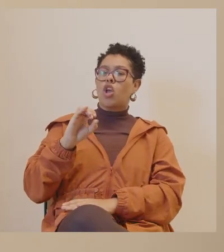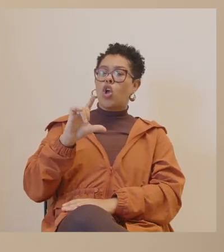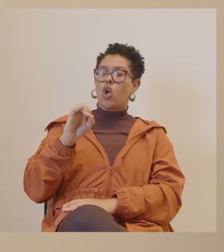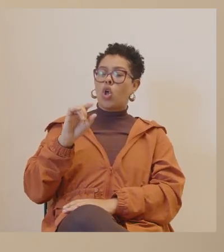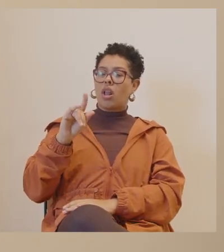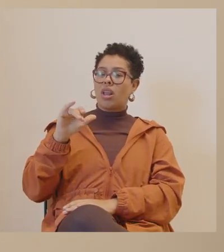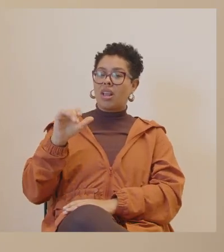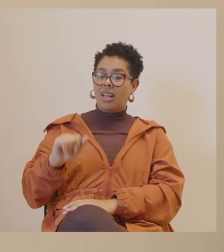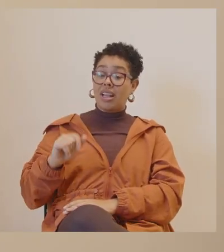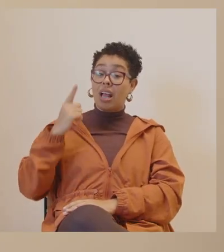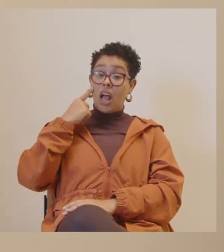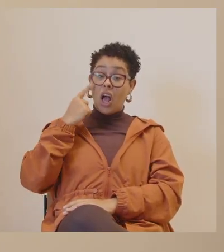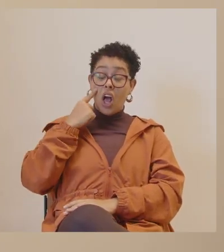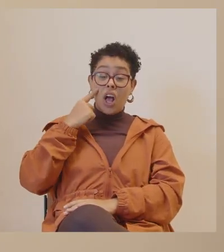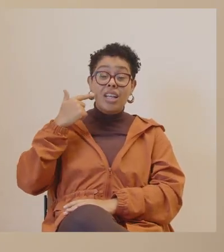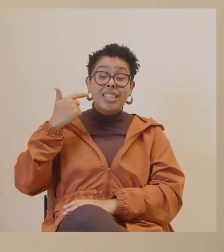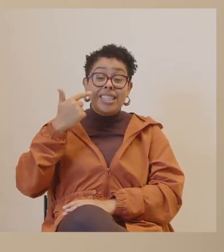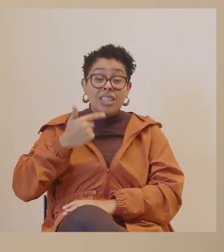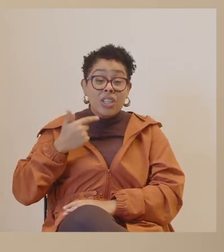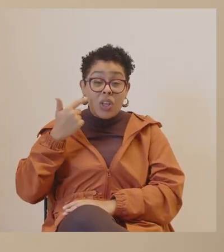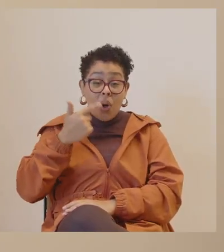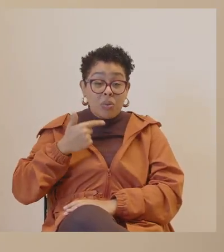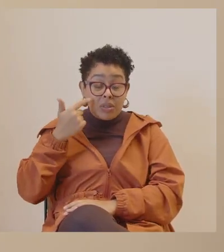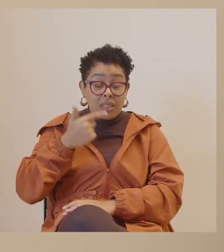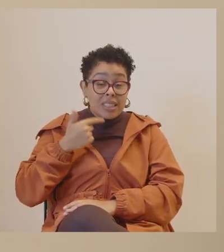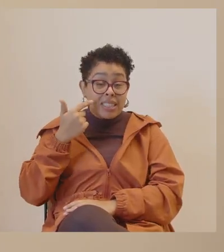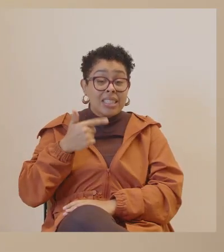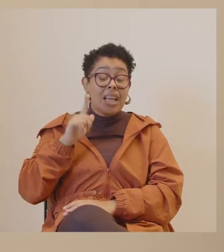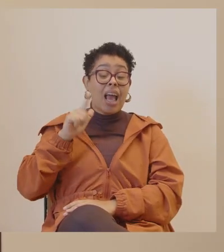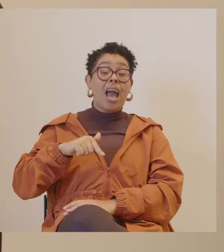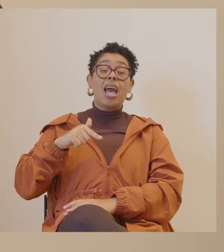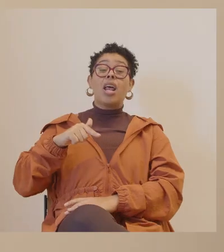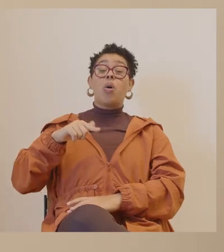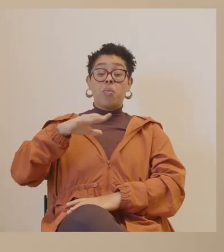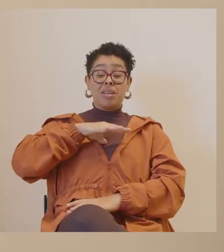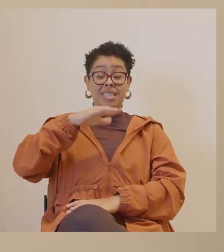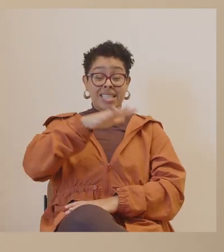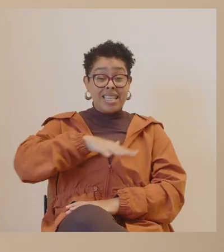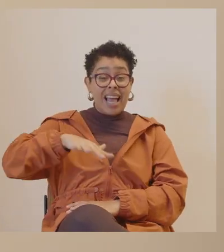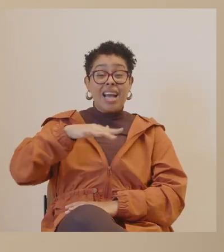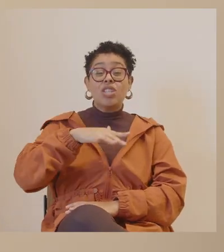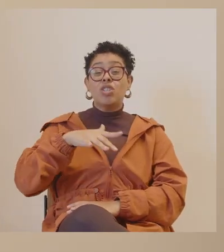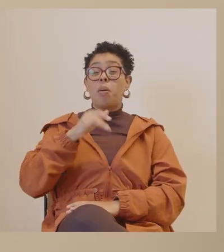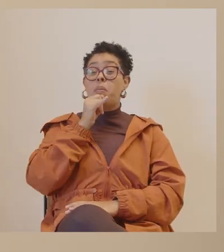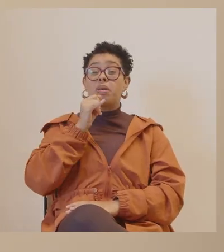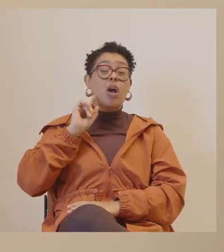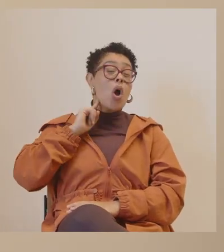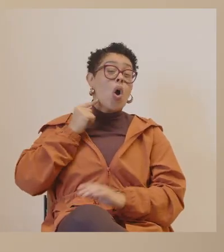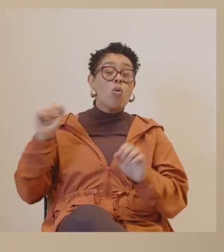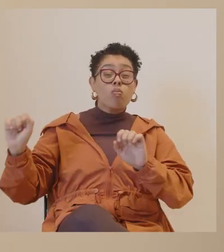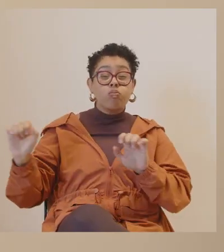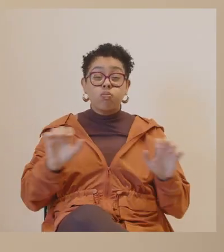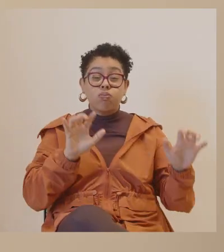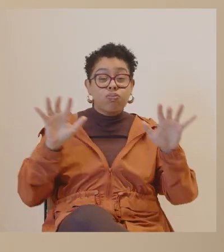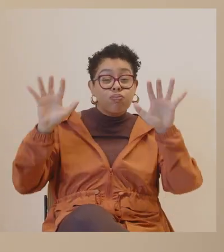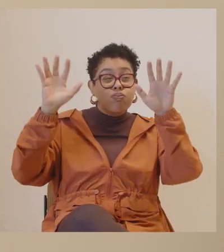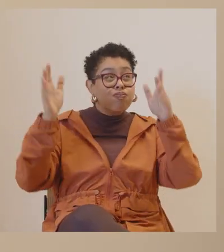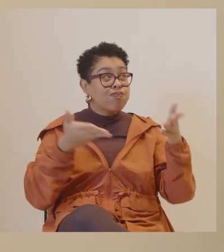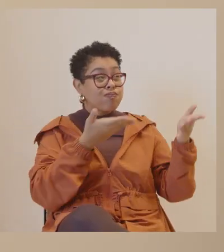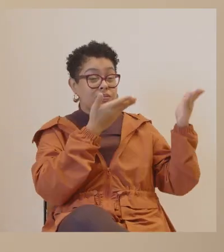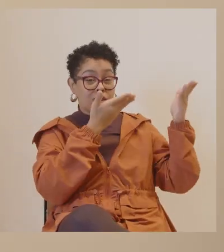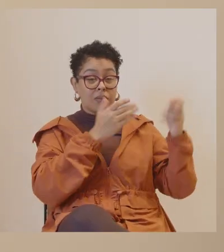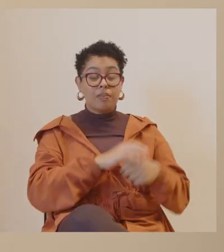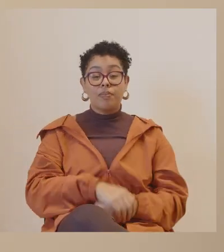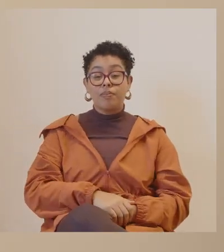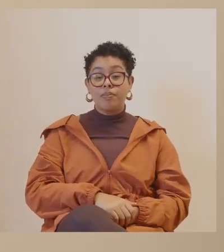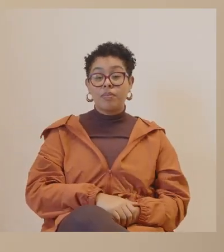cidade poluidíssima no século XIX. Então, isso é um efeito totalmente artificial naquele contexto.